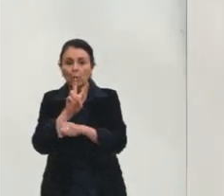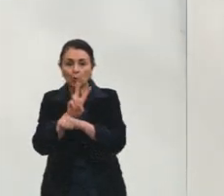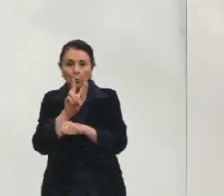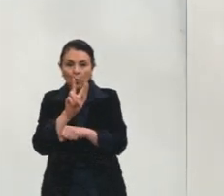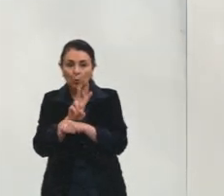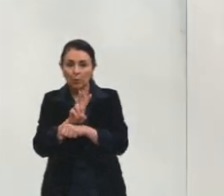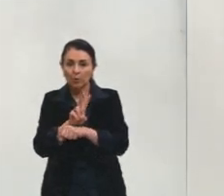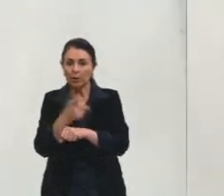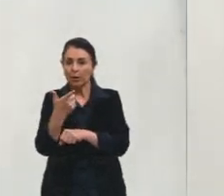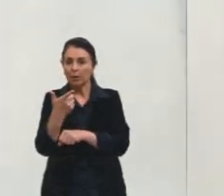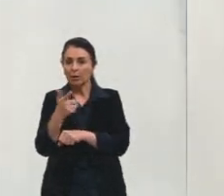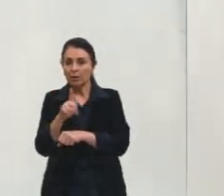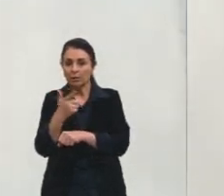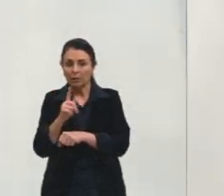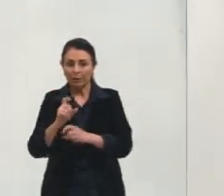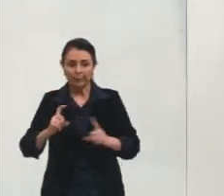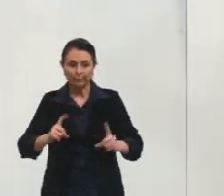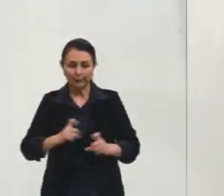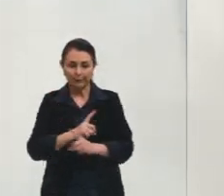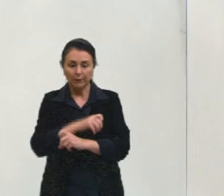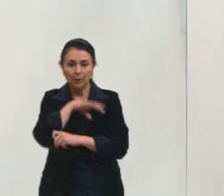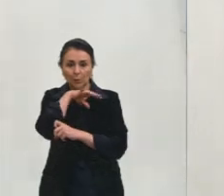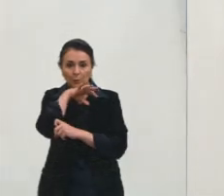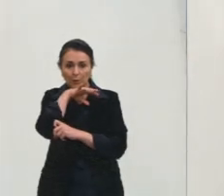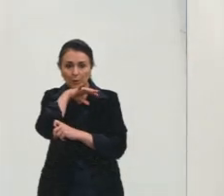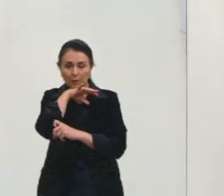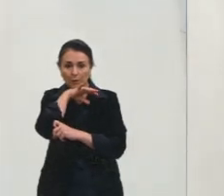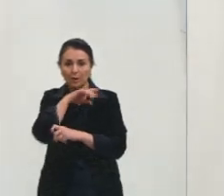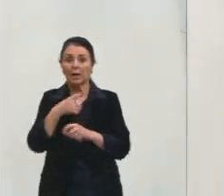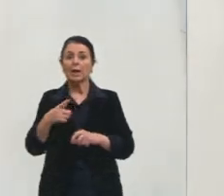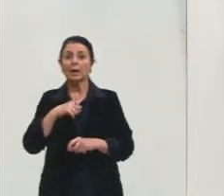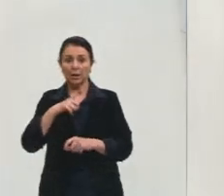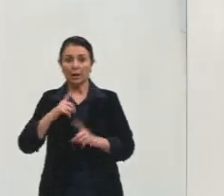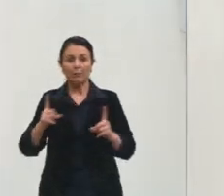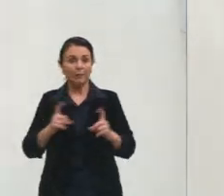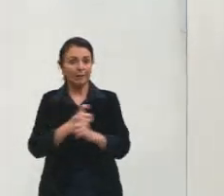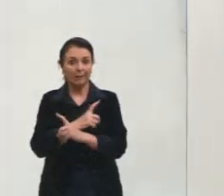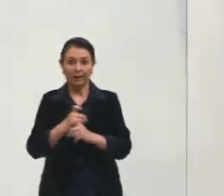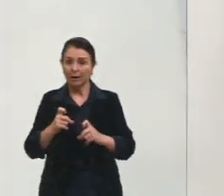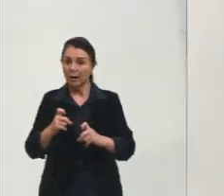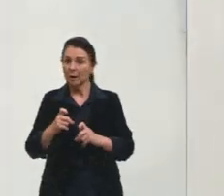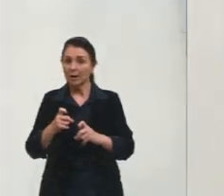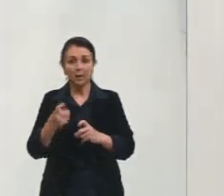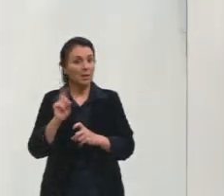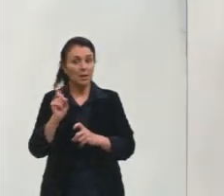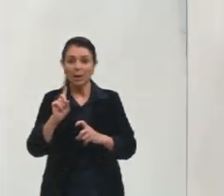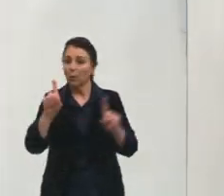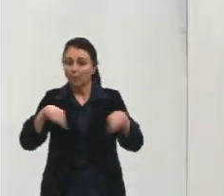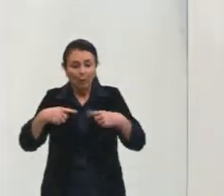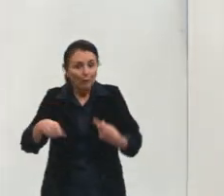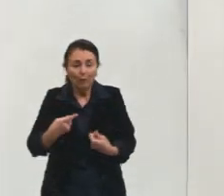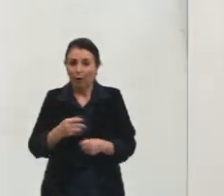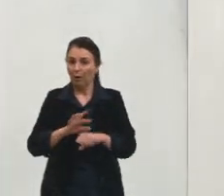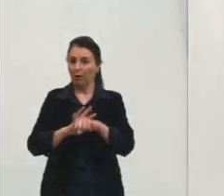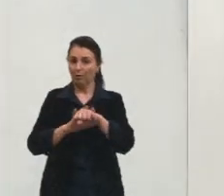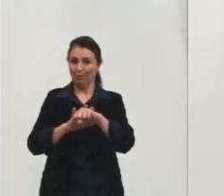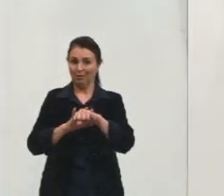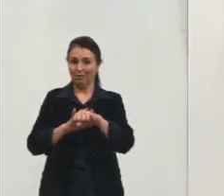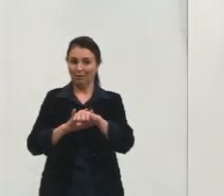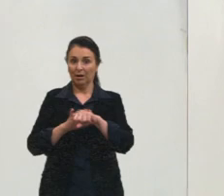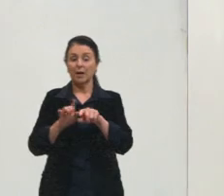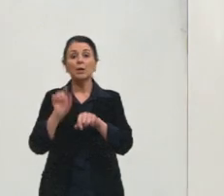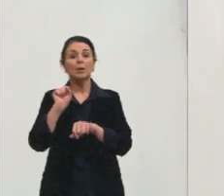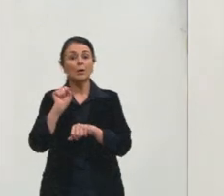não existe isso de bactéria é bom ruim vamos dizer que as bactérias não patogênicas tá então um antibiótico vai